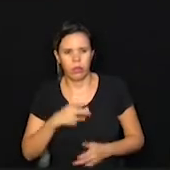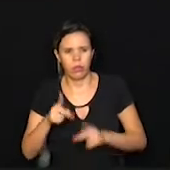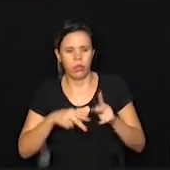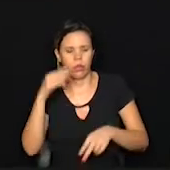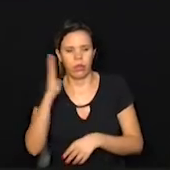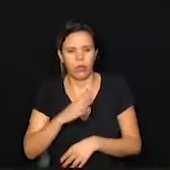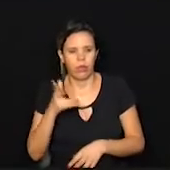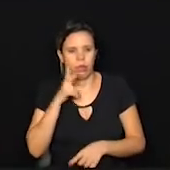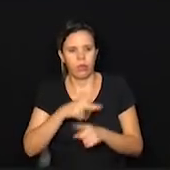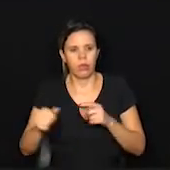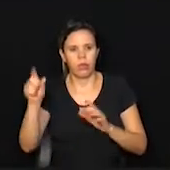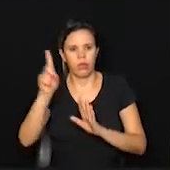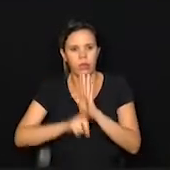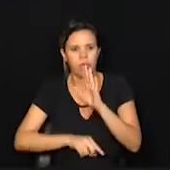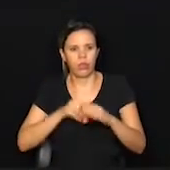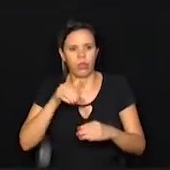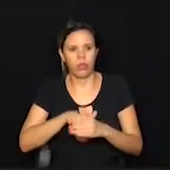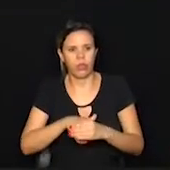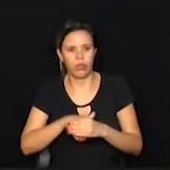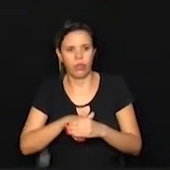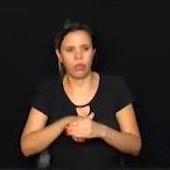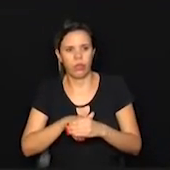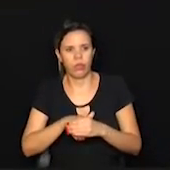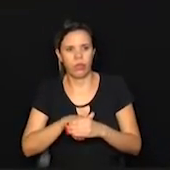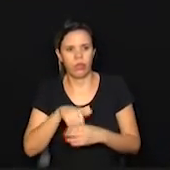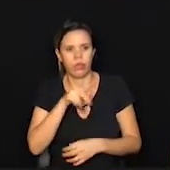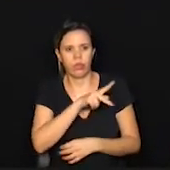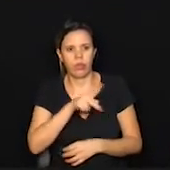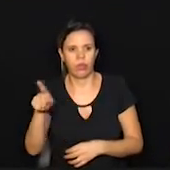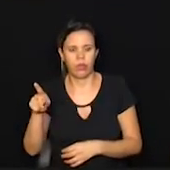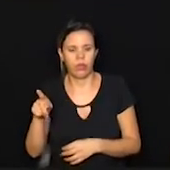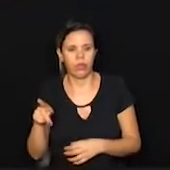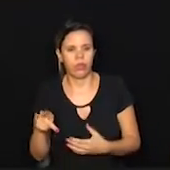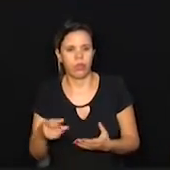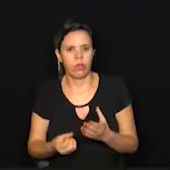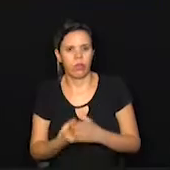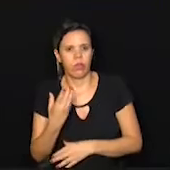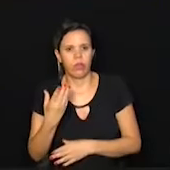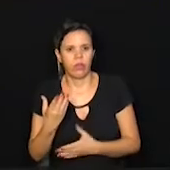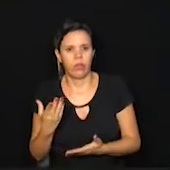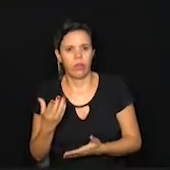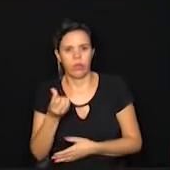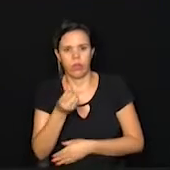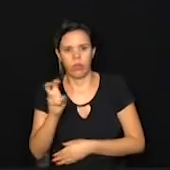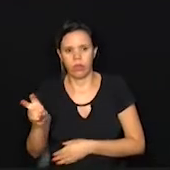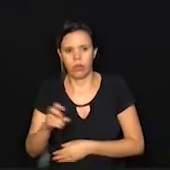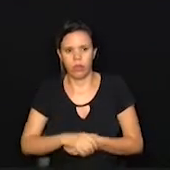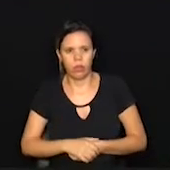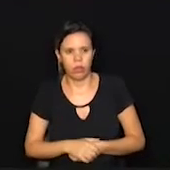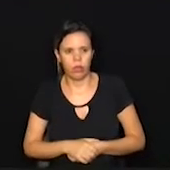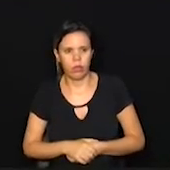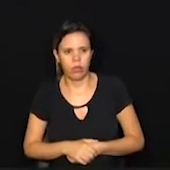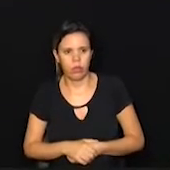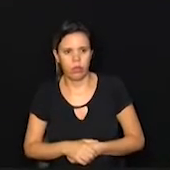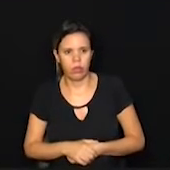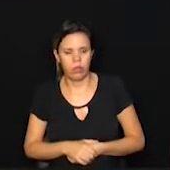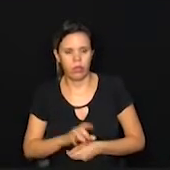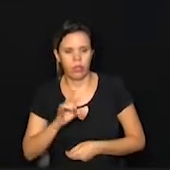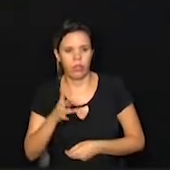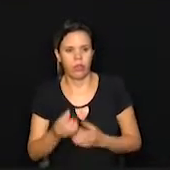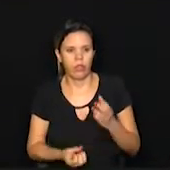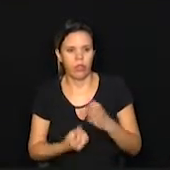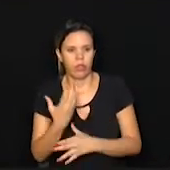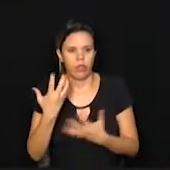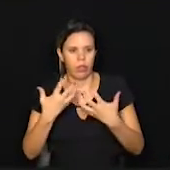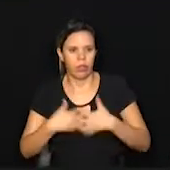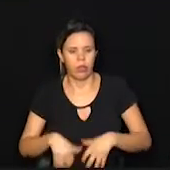recupera o direito de votar na eleição presidencial que deveria ter sido em 65 só vai a